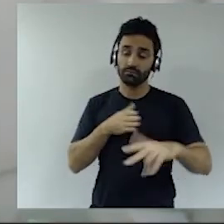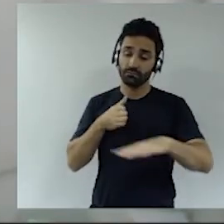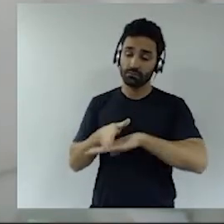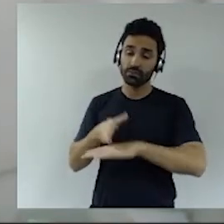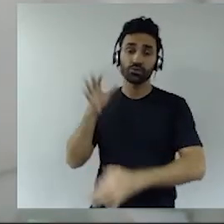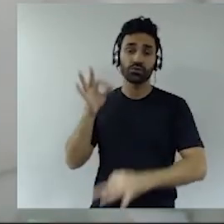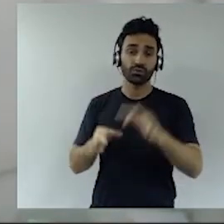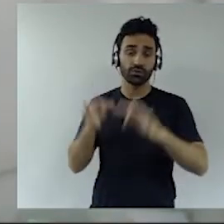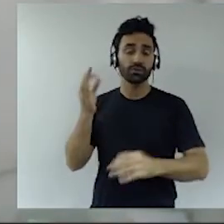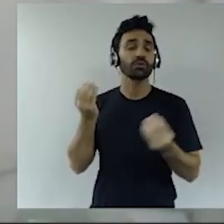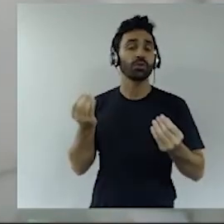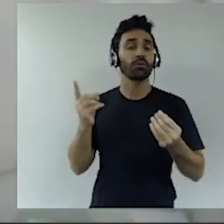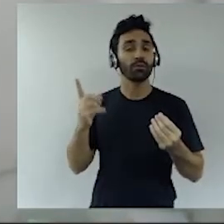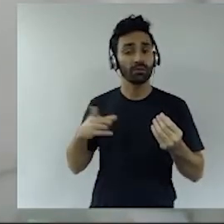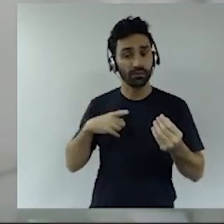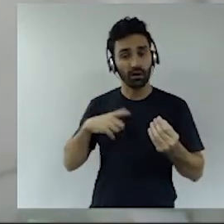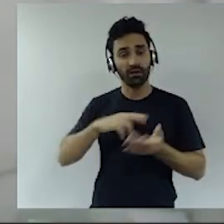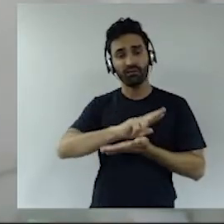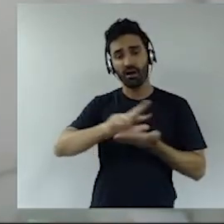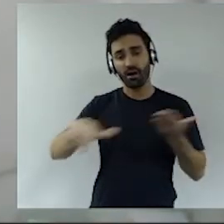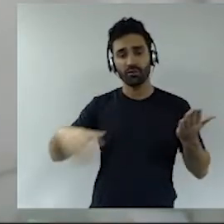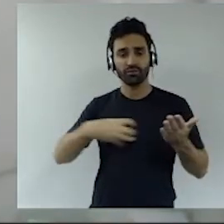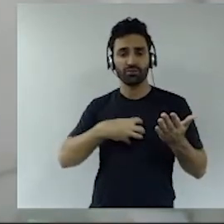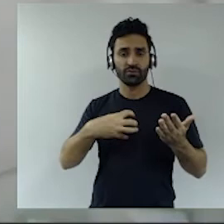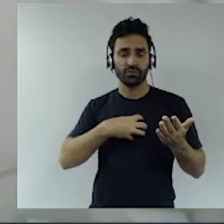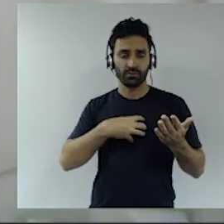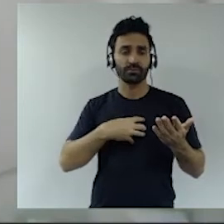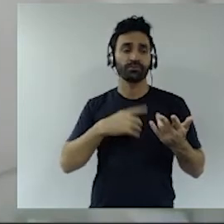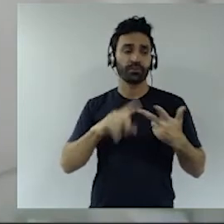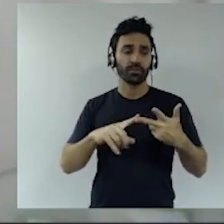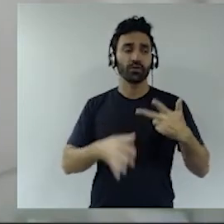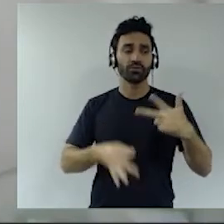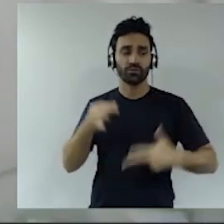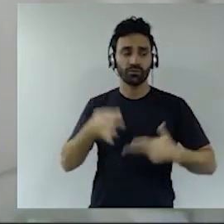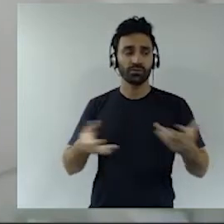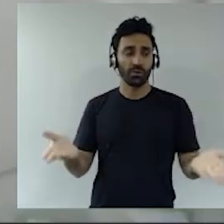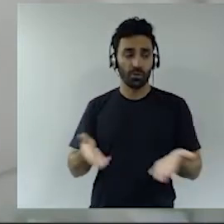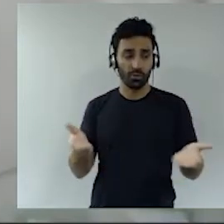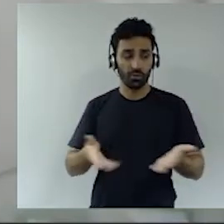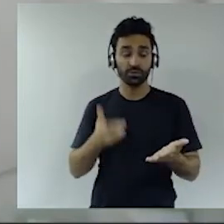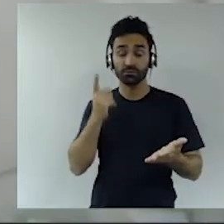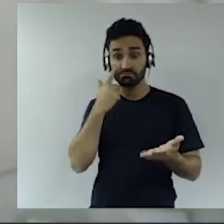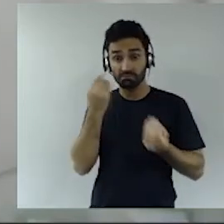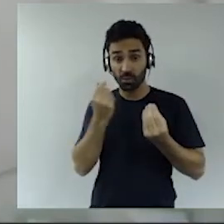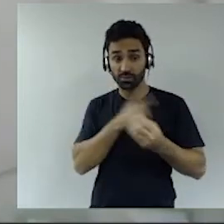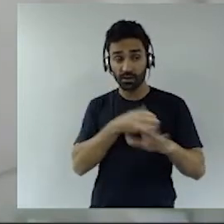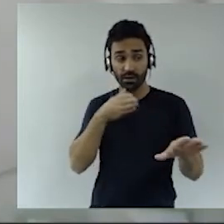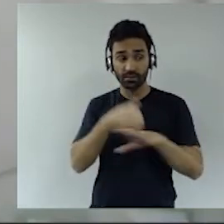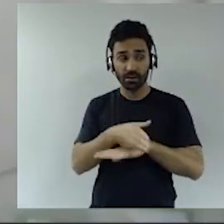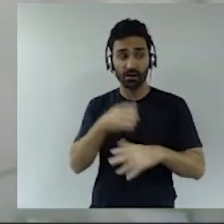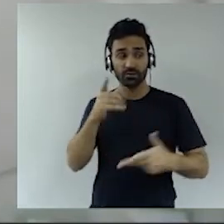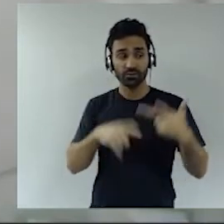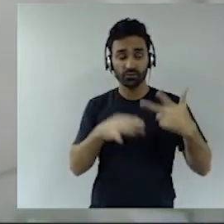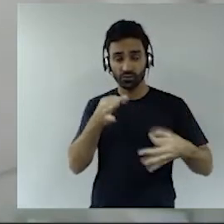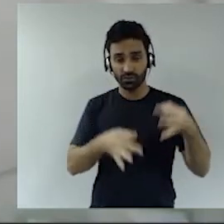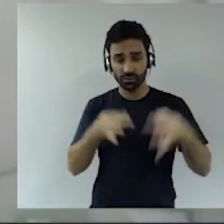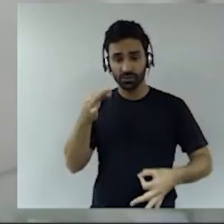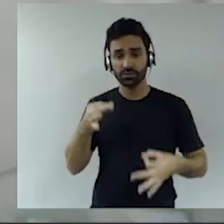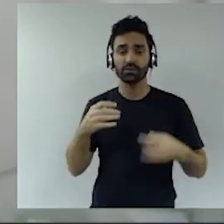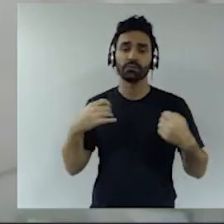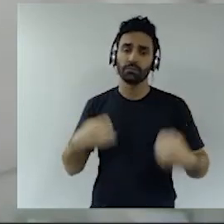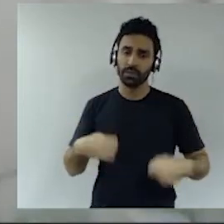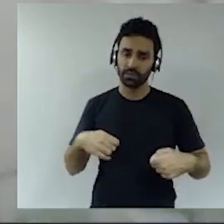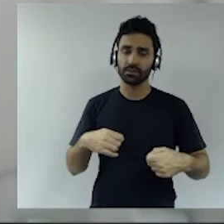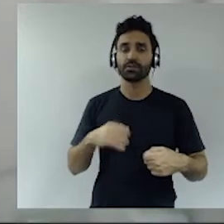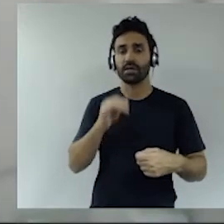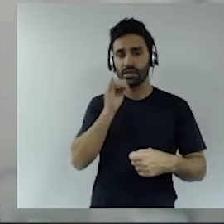justiça se dá por multiportas. O judiciário hoje, o acesso à justiça, tem que ter em vista não só o acesso